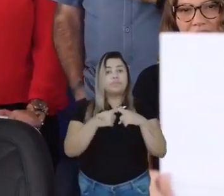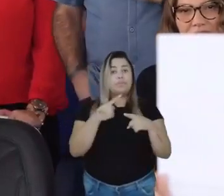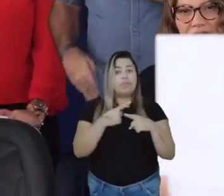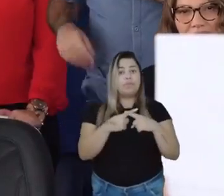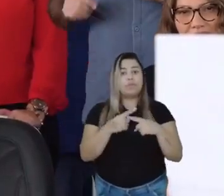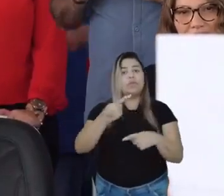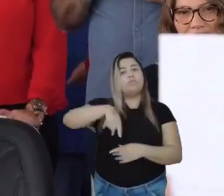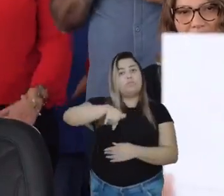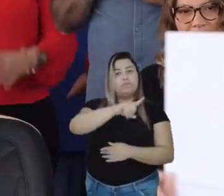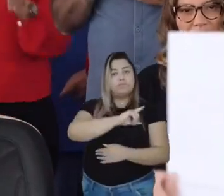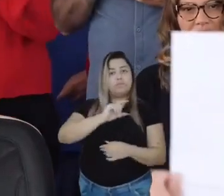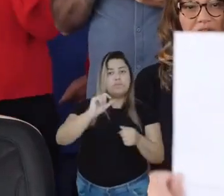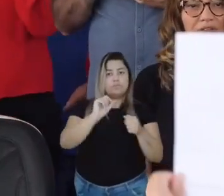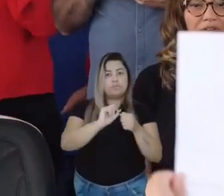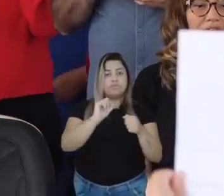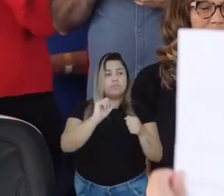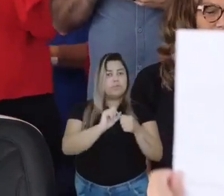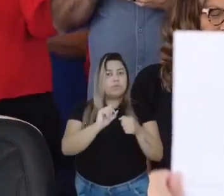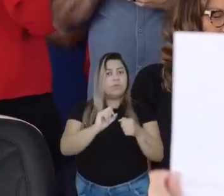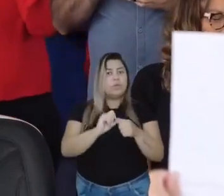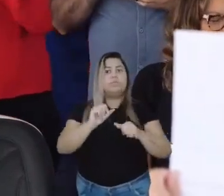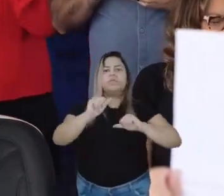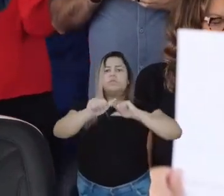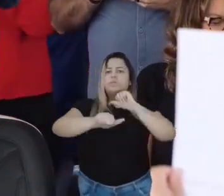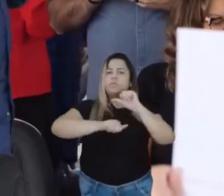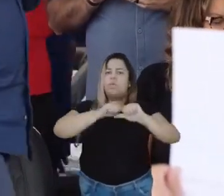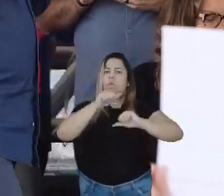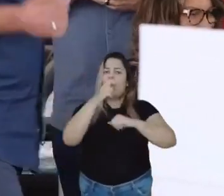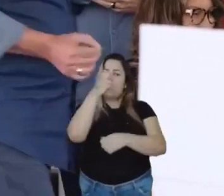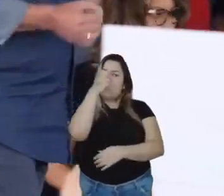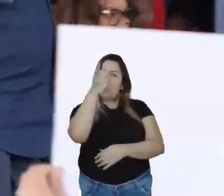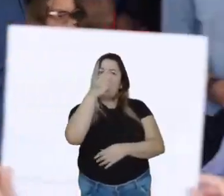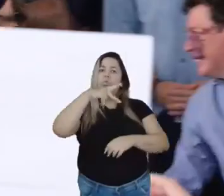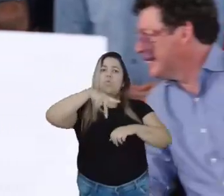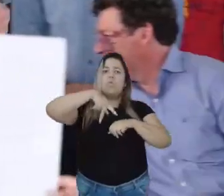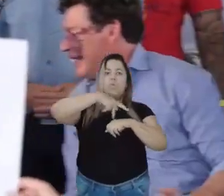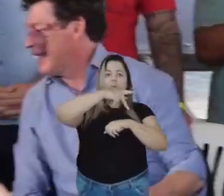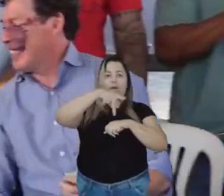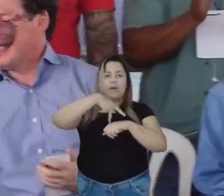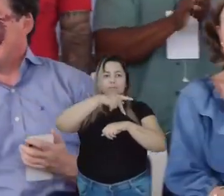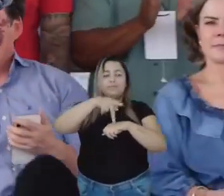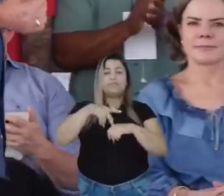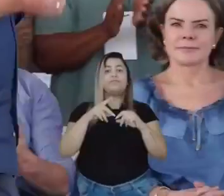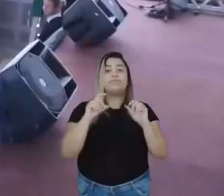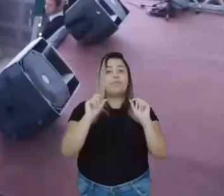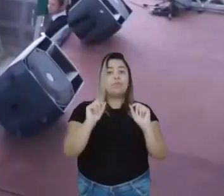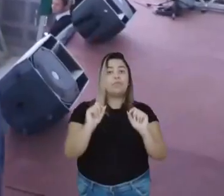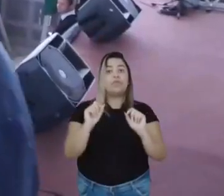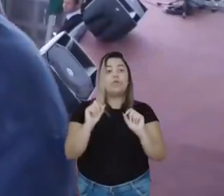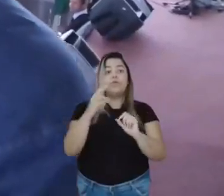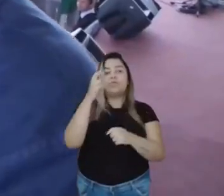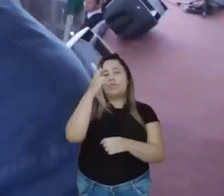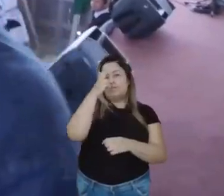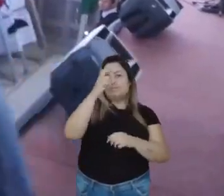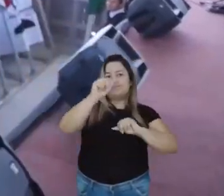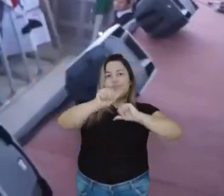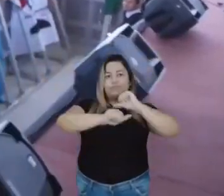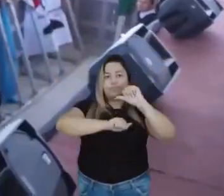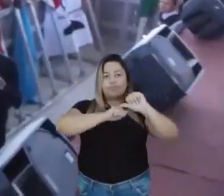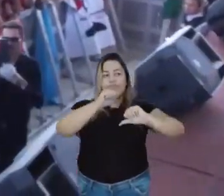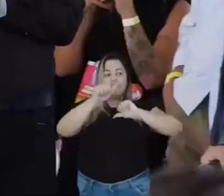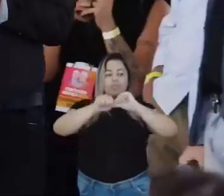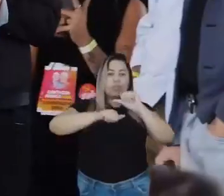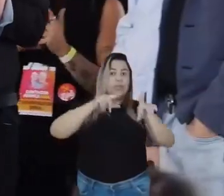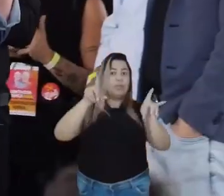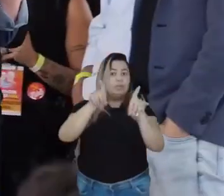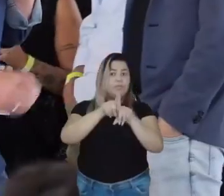revolução cultural nesse país, fazendo com que a cultura se transforme numa indústria geradora